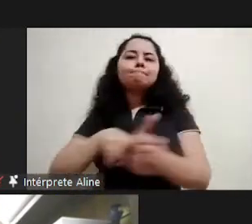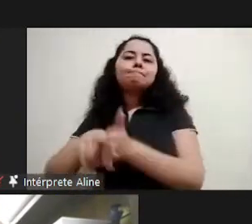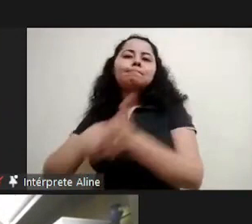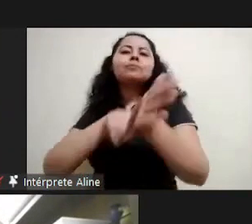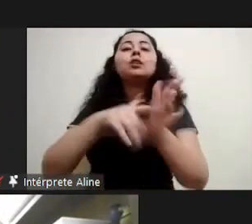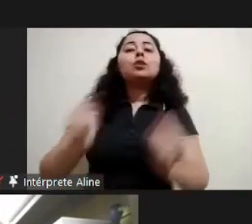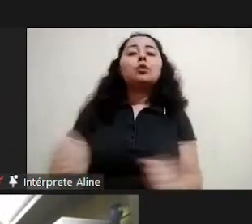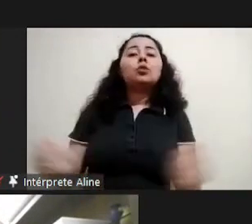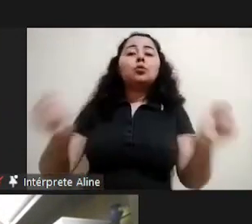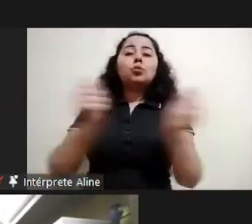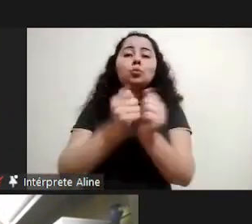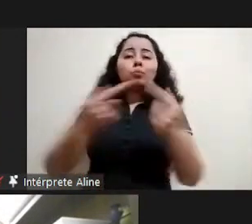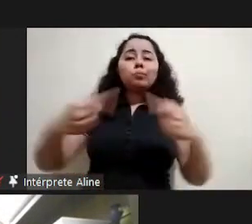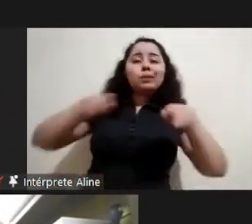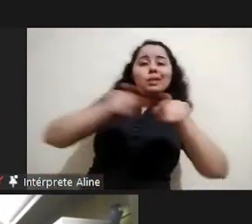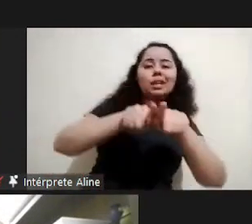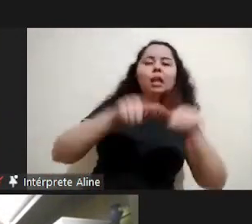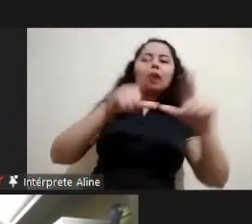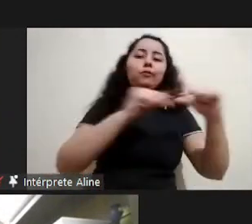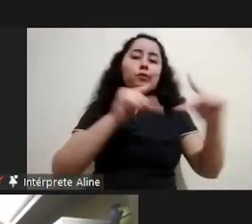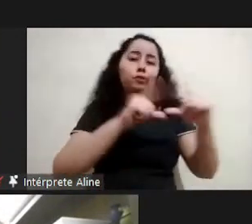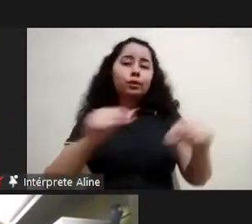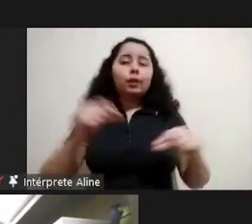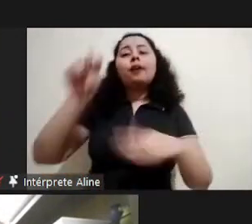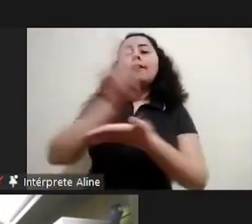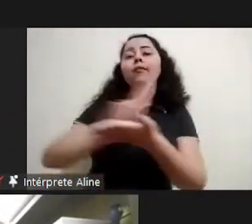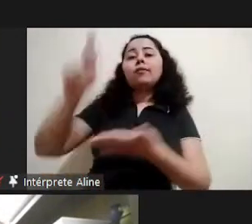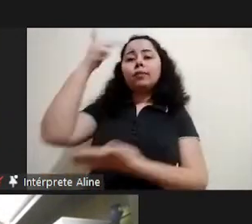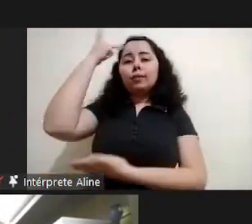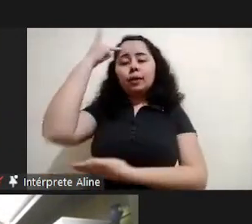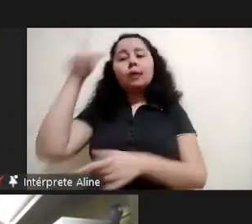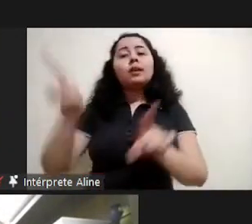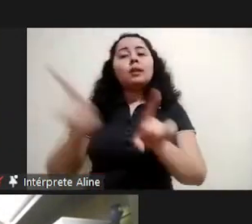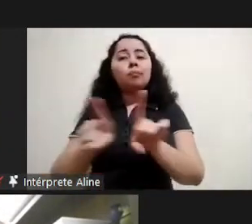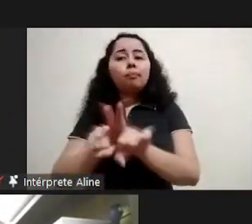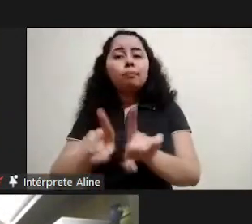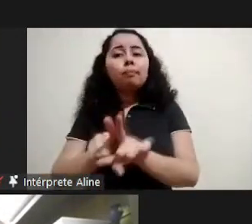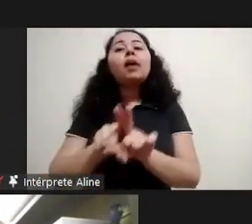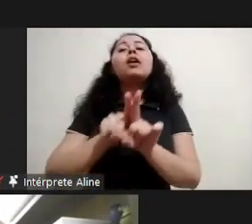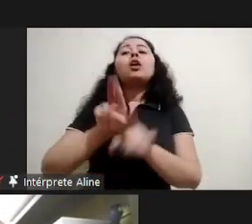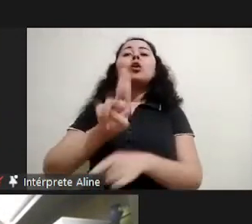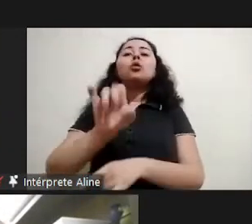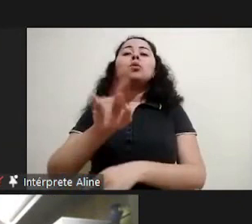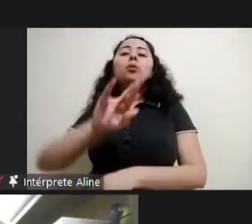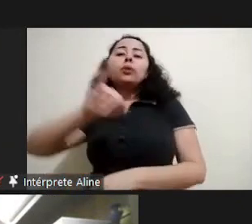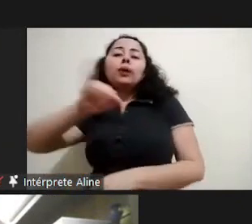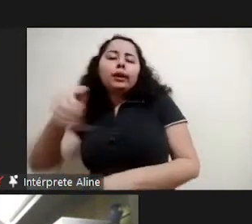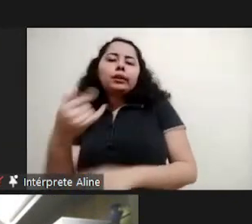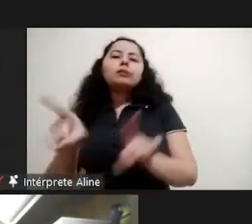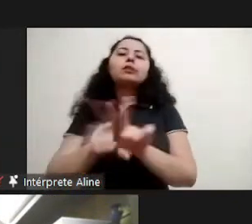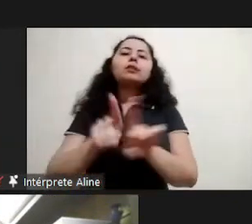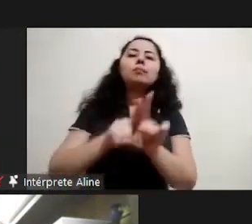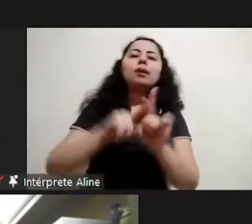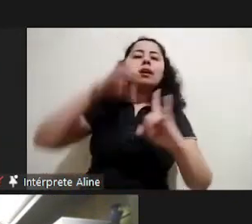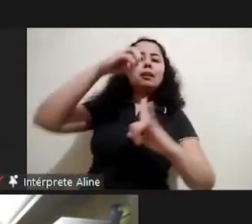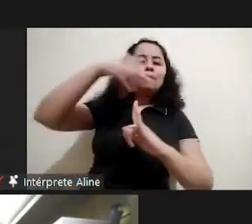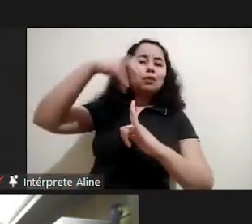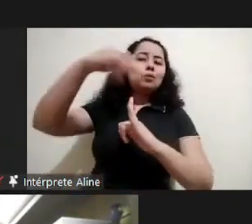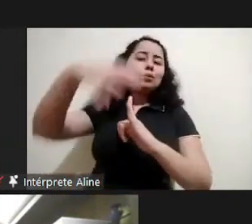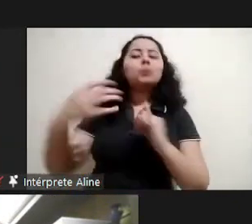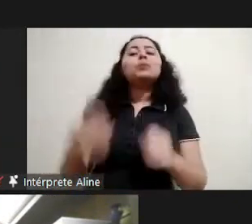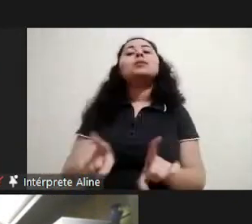USP, o Instituto Adolf Luz da UERJ e Fiocruz. Atividades desenvolvidas de forma contínua sobre sua trajetória